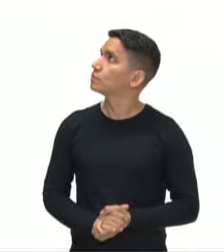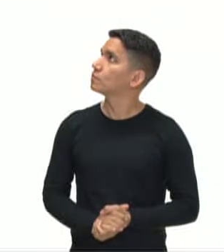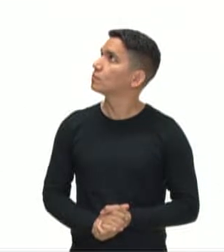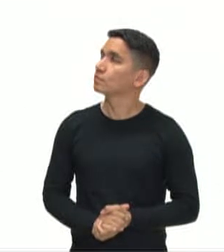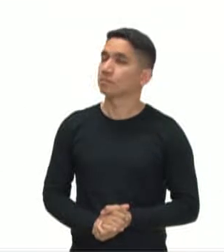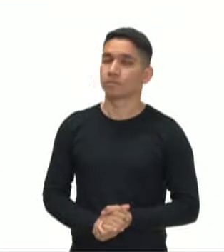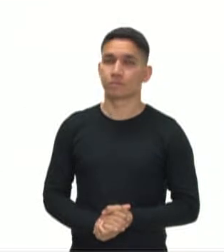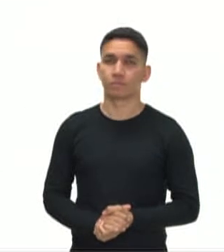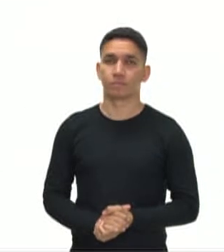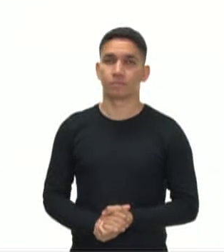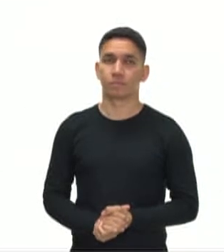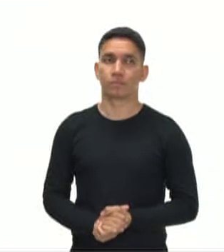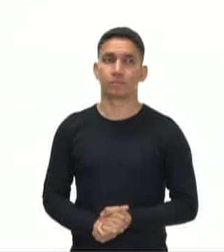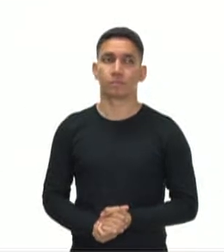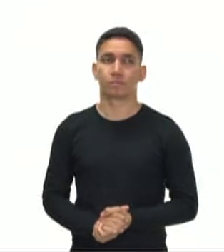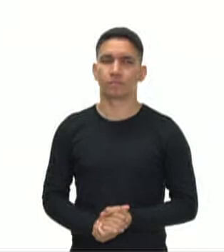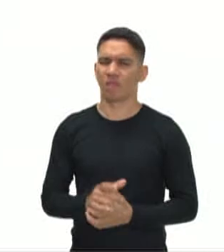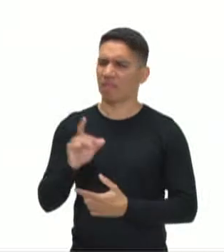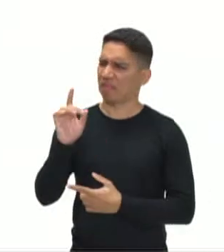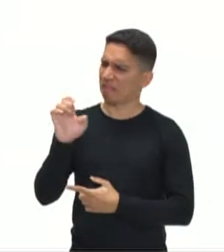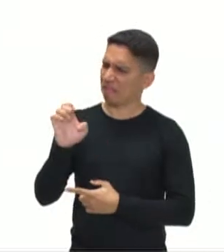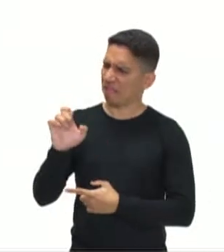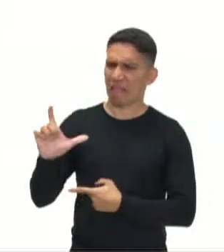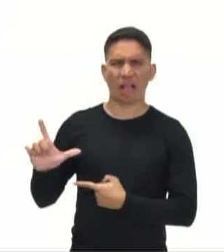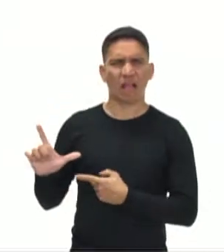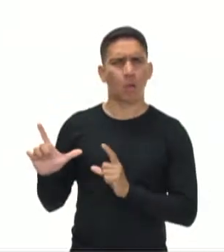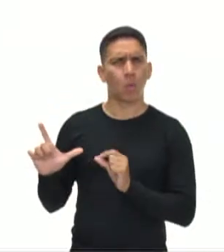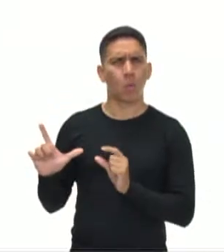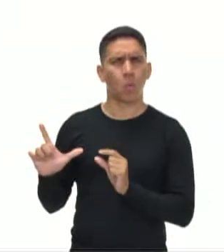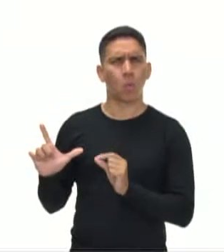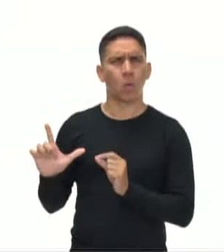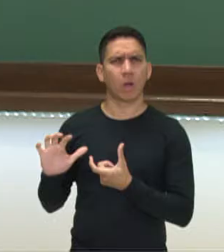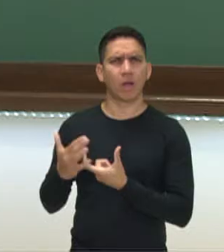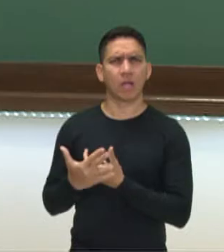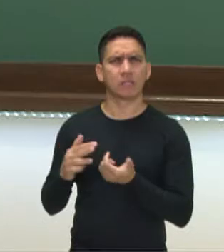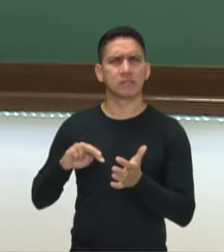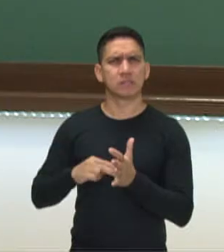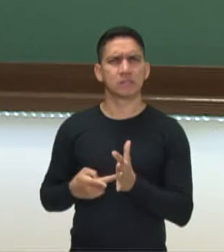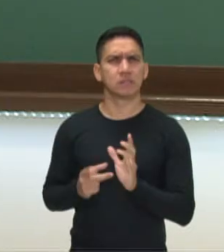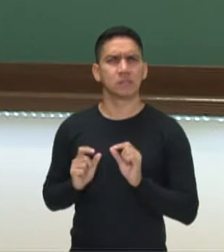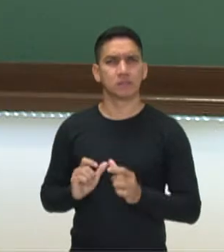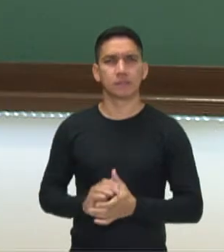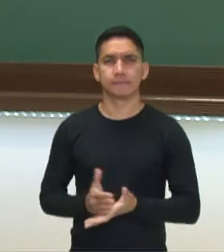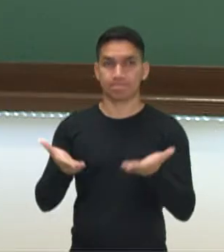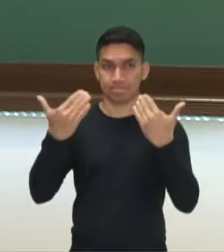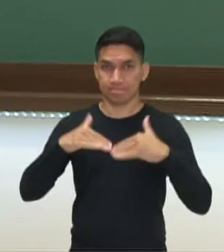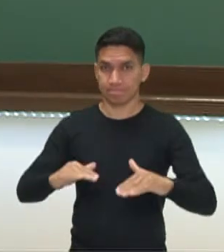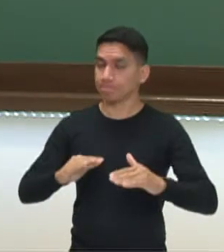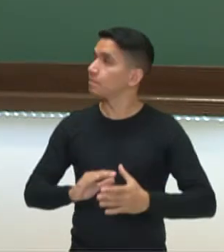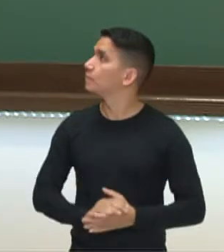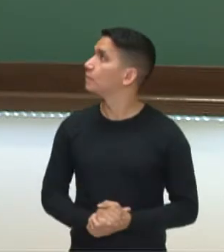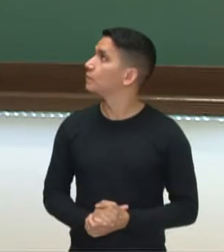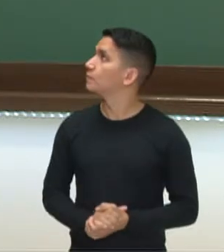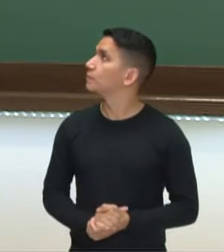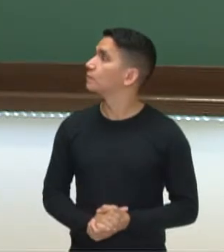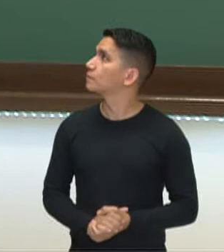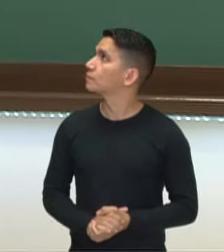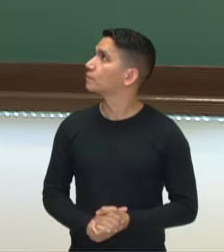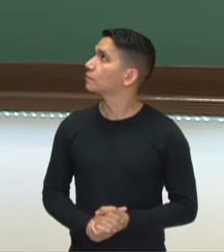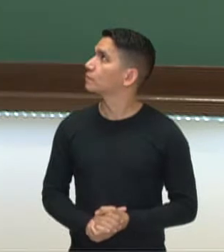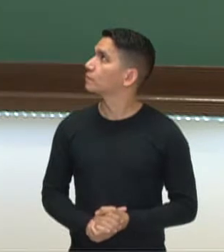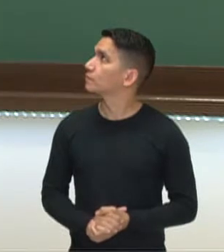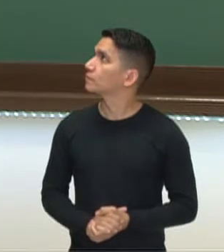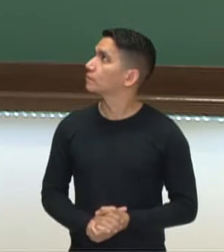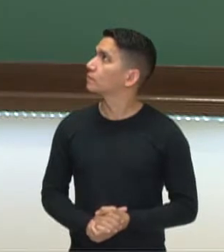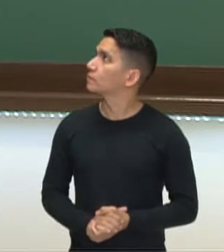del planeta. O que significaria, será, este termo? Del. Segundo, desayunos